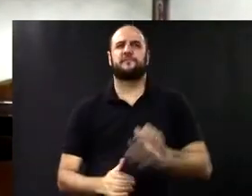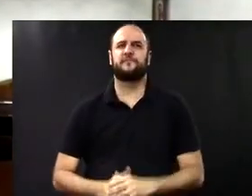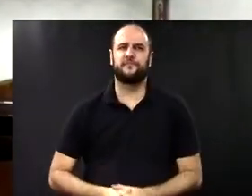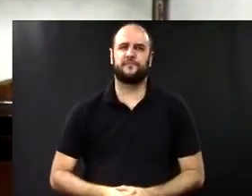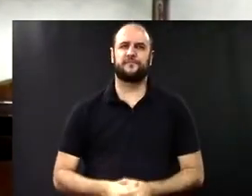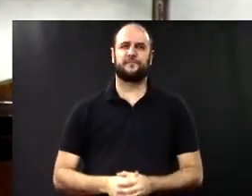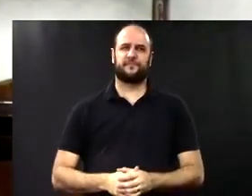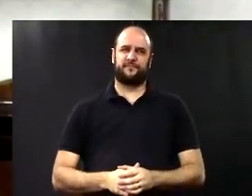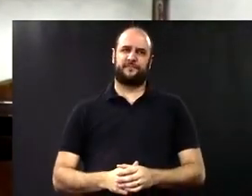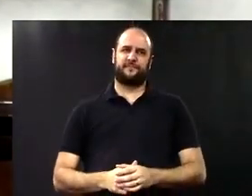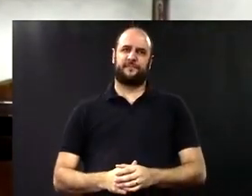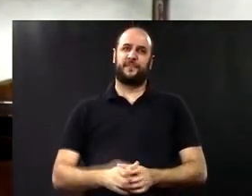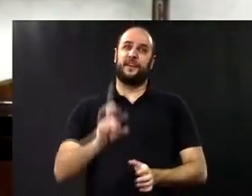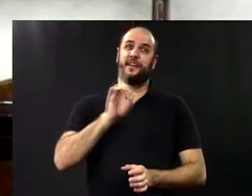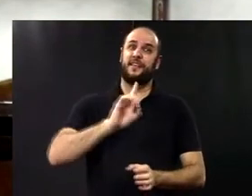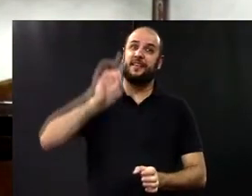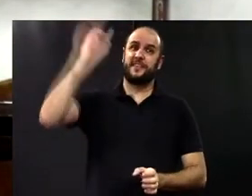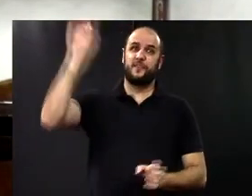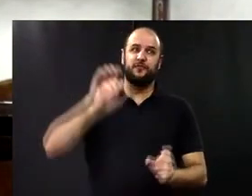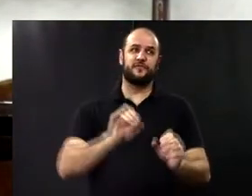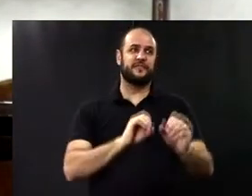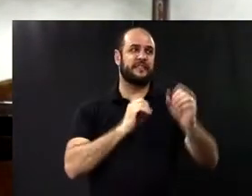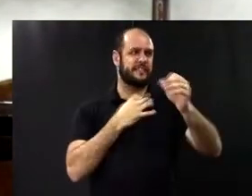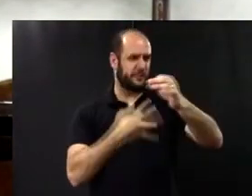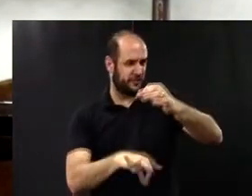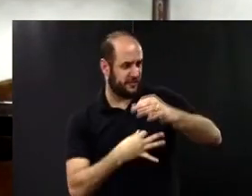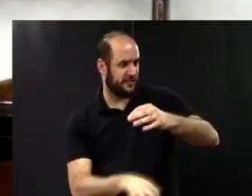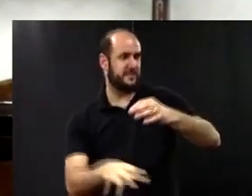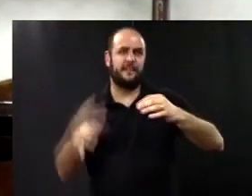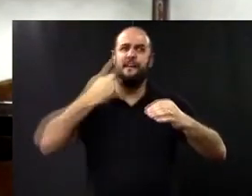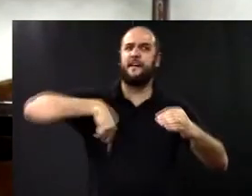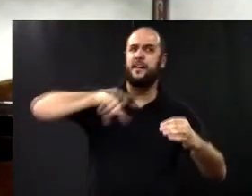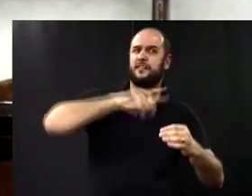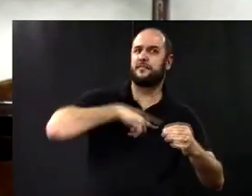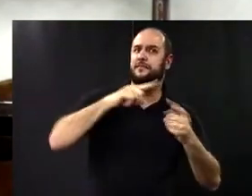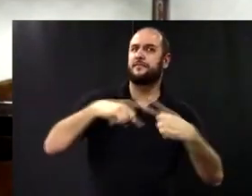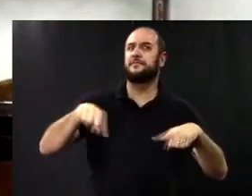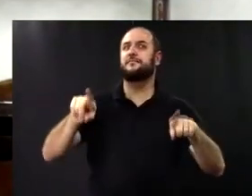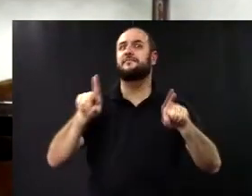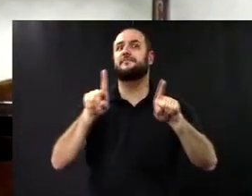dele. Deus nos disciplina para sermos, então,